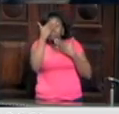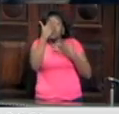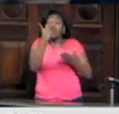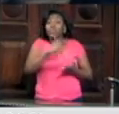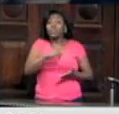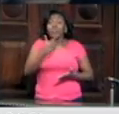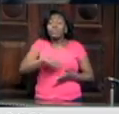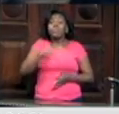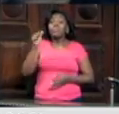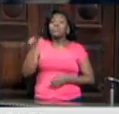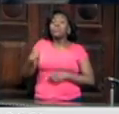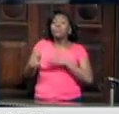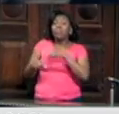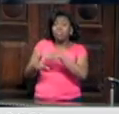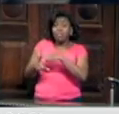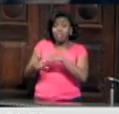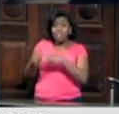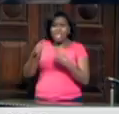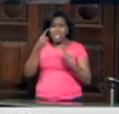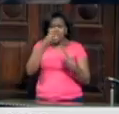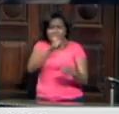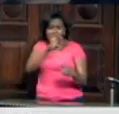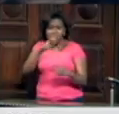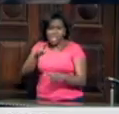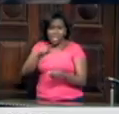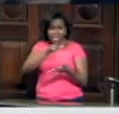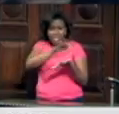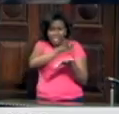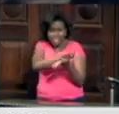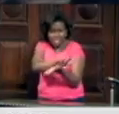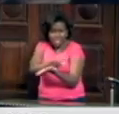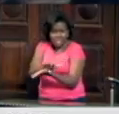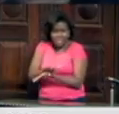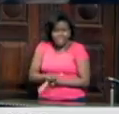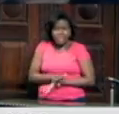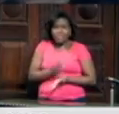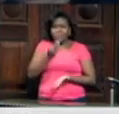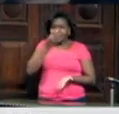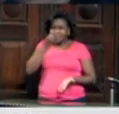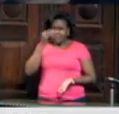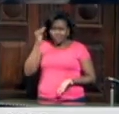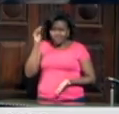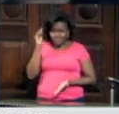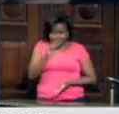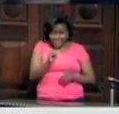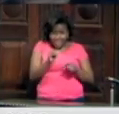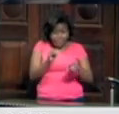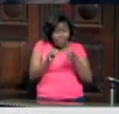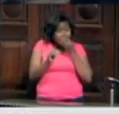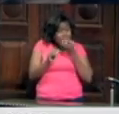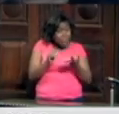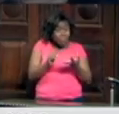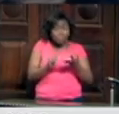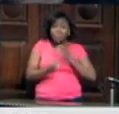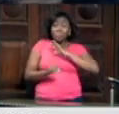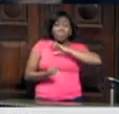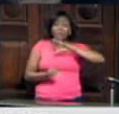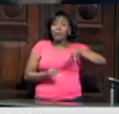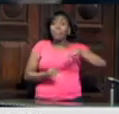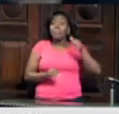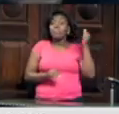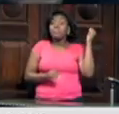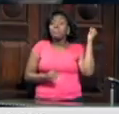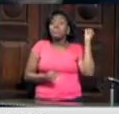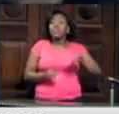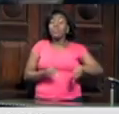agride, que menospreza ou que vilipendia o benfeitor. Pior ingrato é aquele